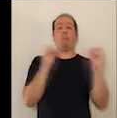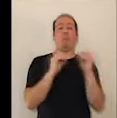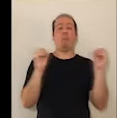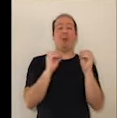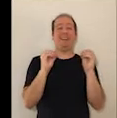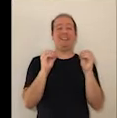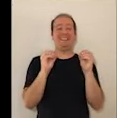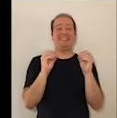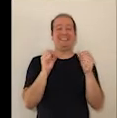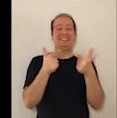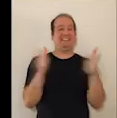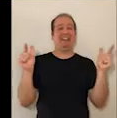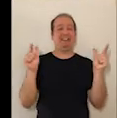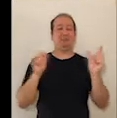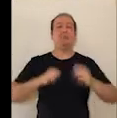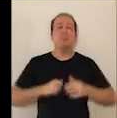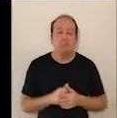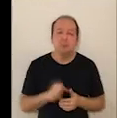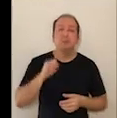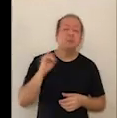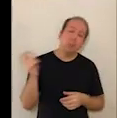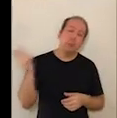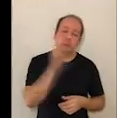navio. Se conseguir isso,